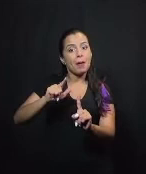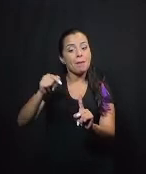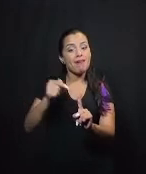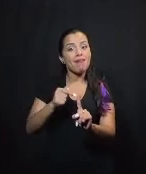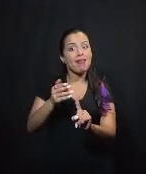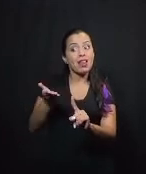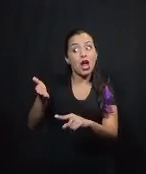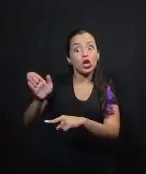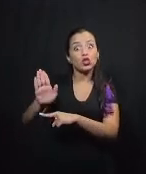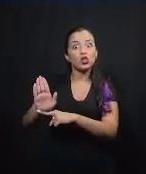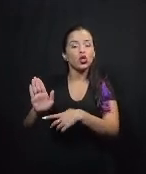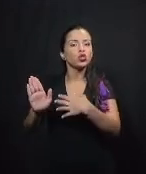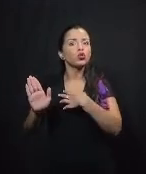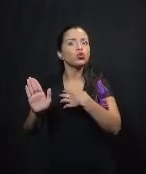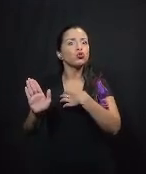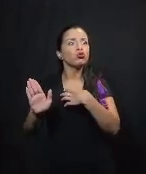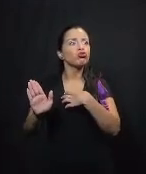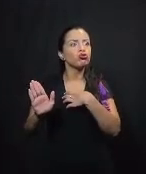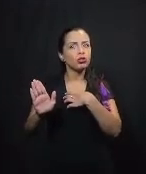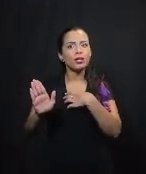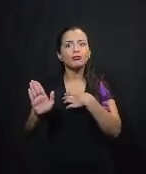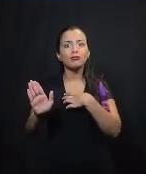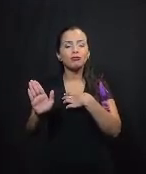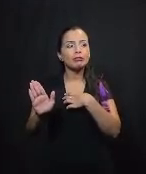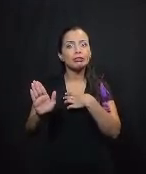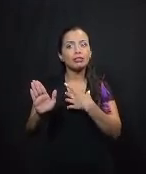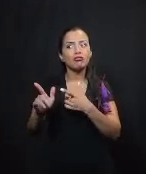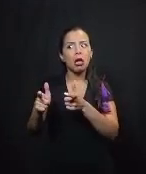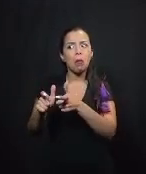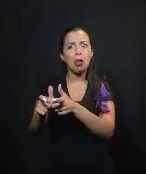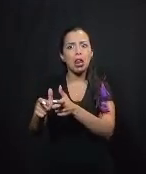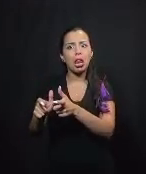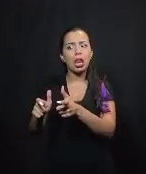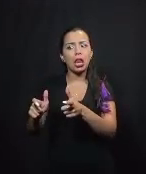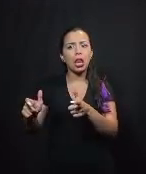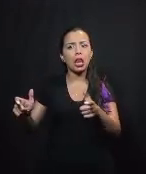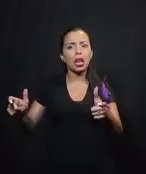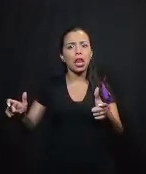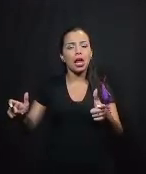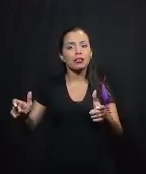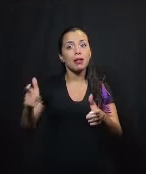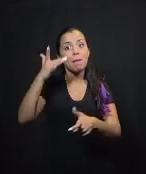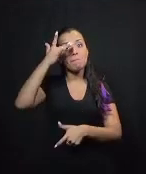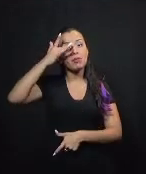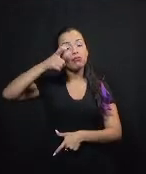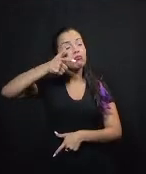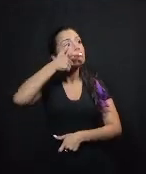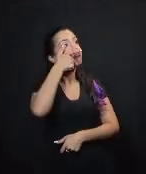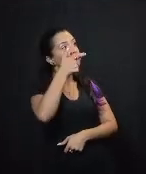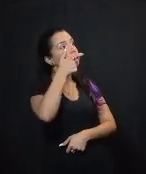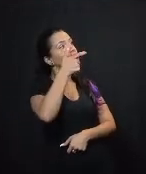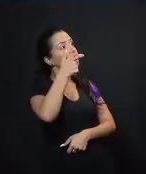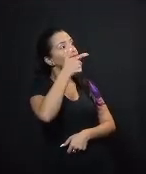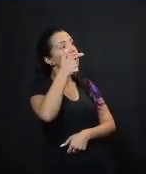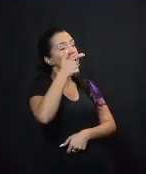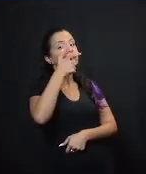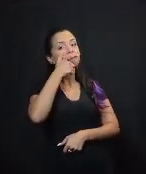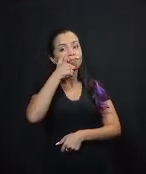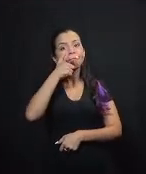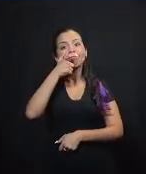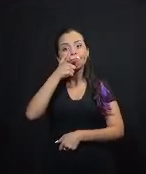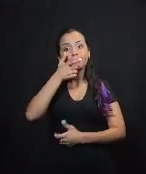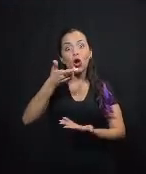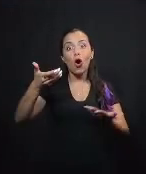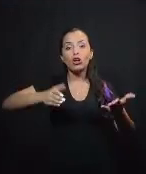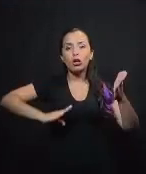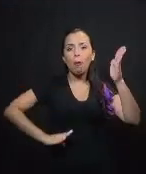contribuiu enormemente para um avanço da popularidade do presidente, que é hoje um avanço inegável.